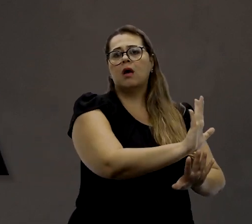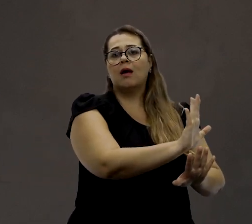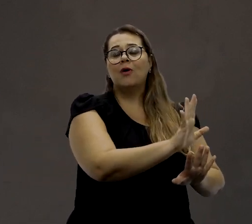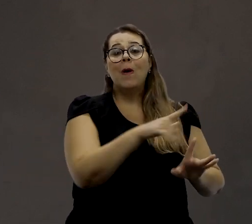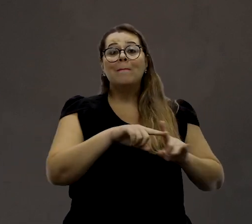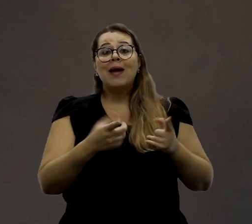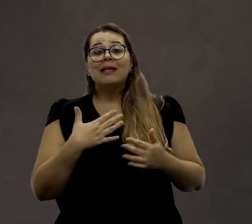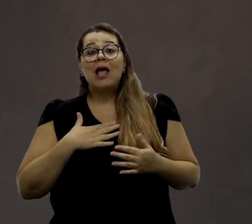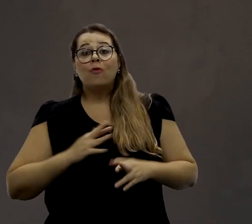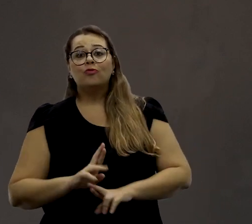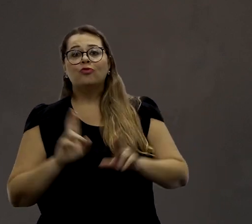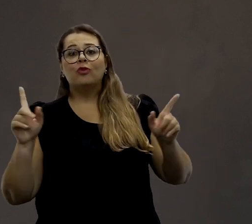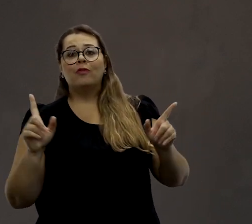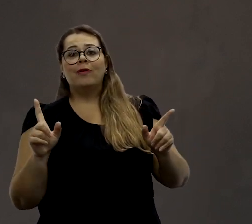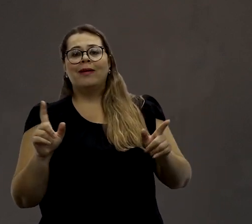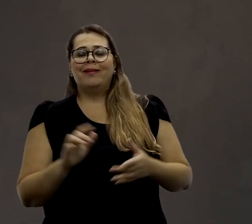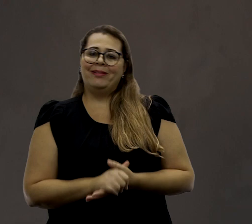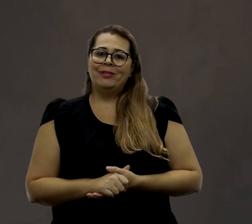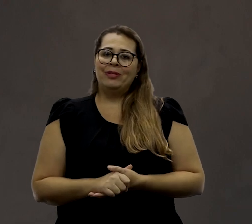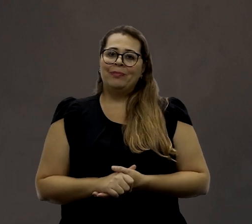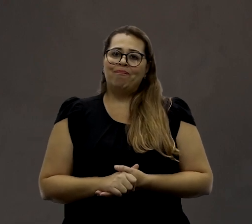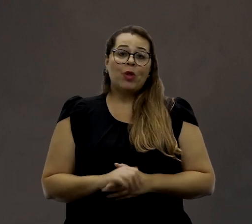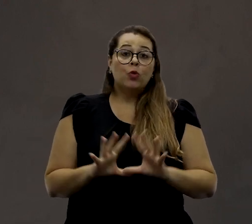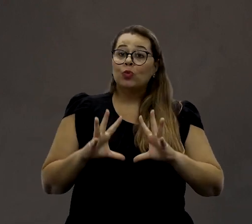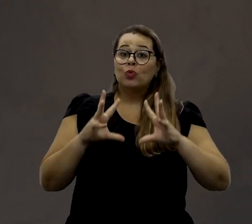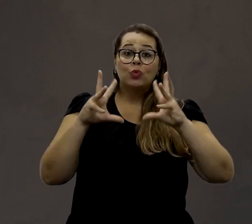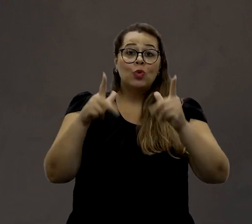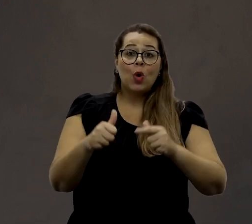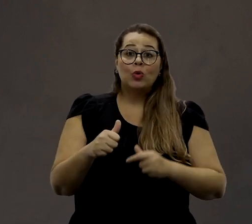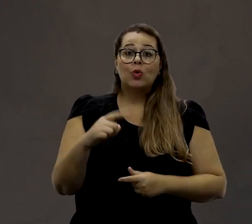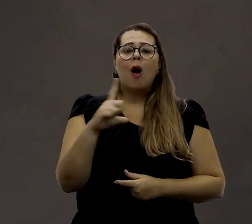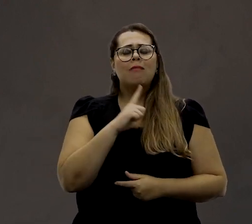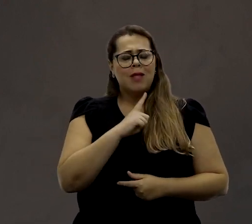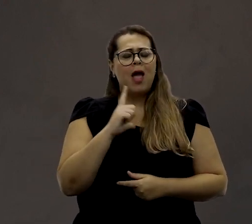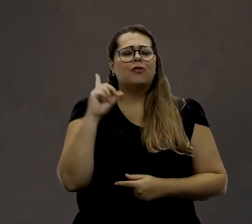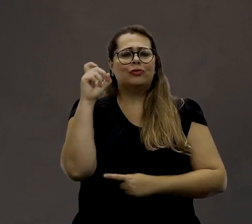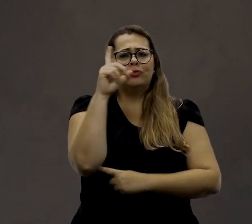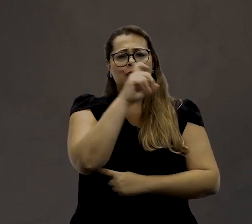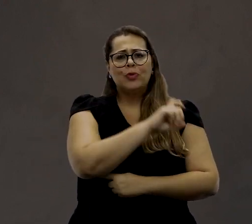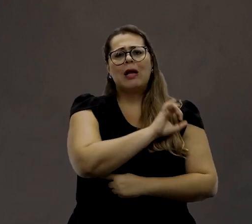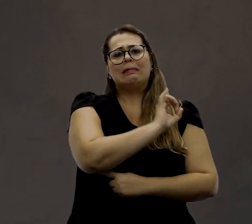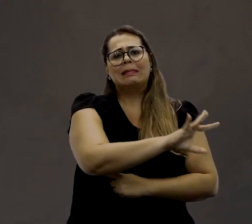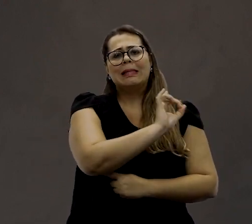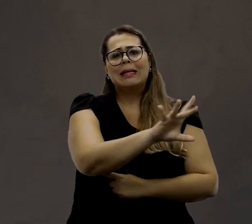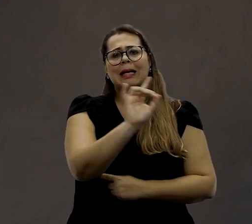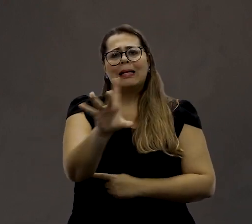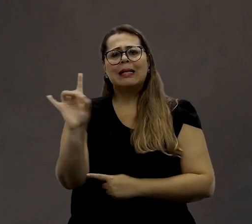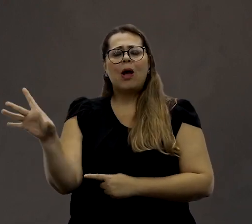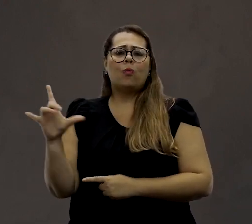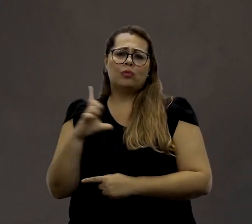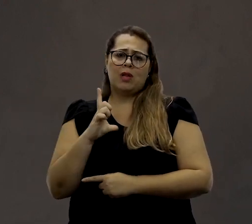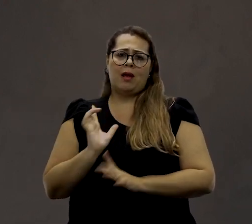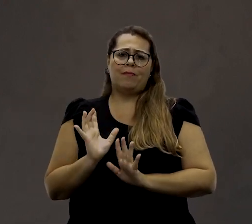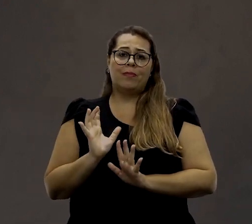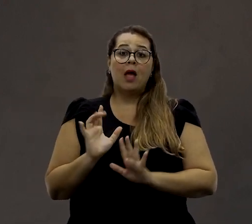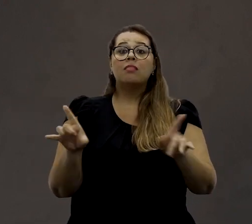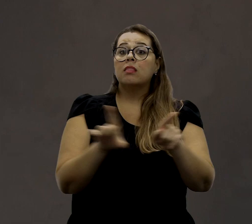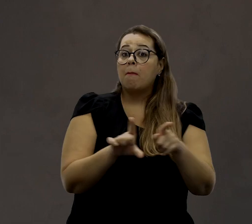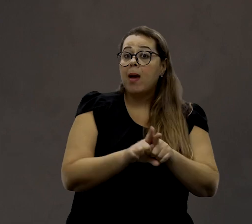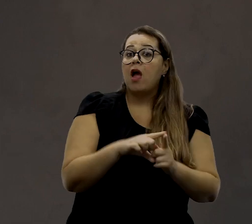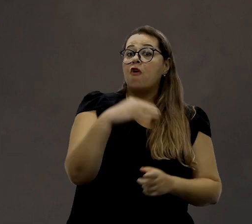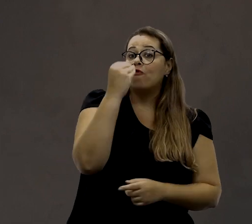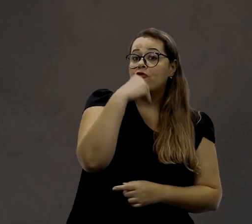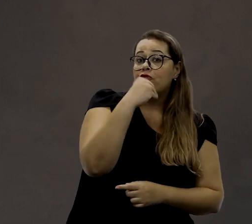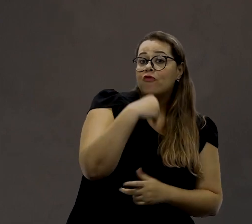esse. E esse partilhar, saber que todos nós, como seres humanos, temos nossas dificuldades, nossas fraquezas,